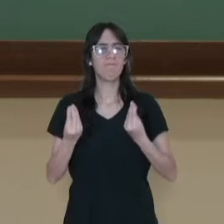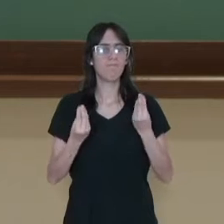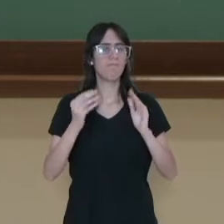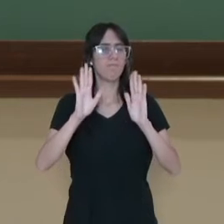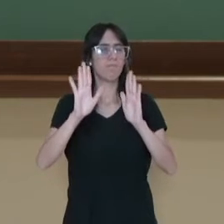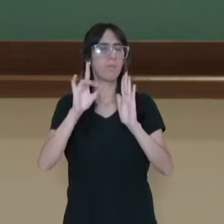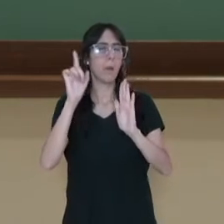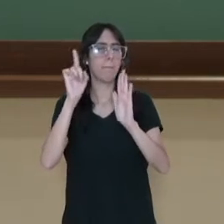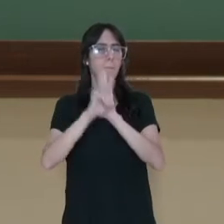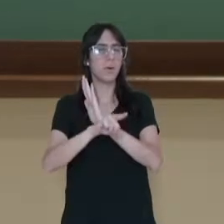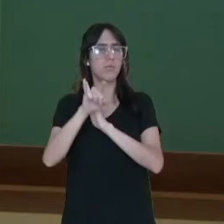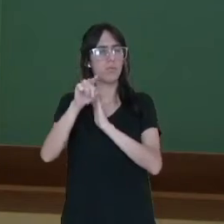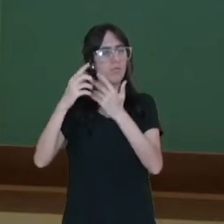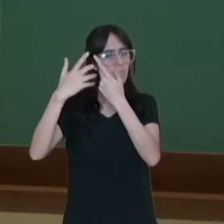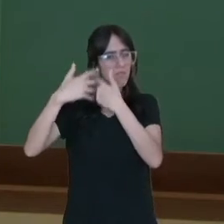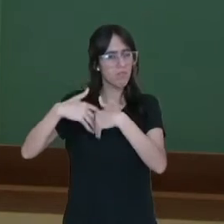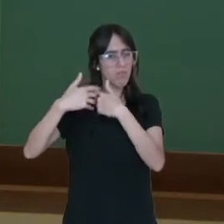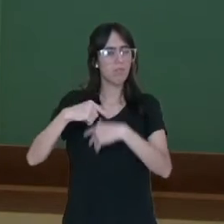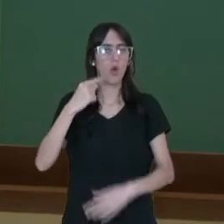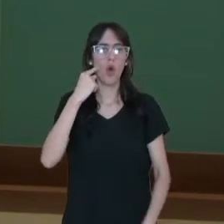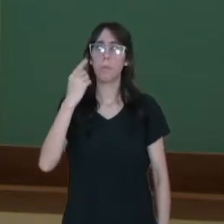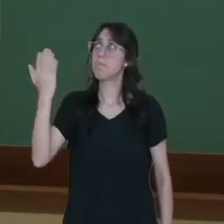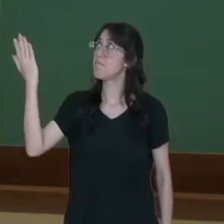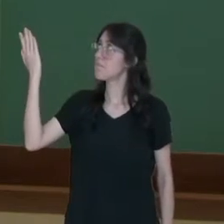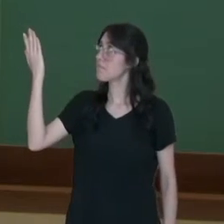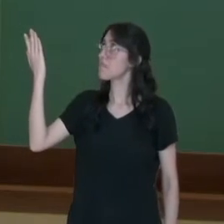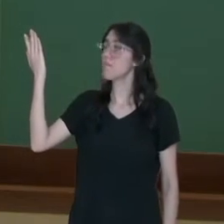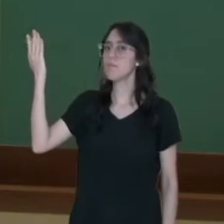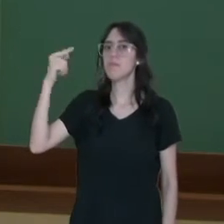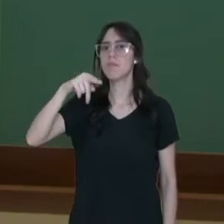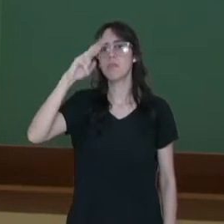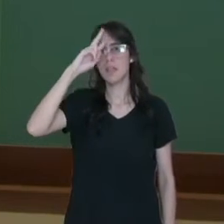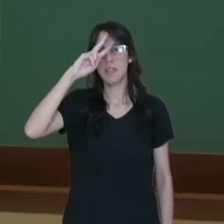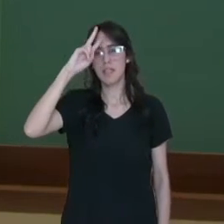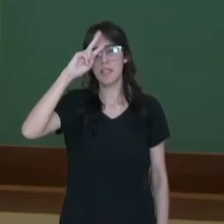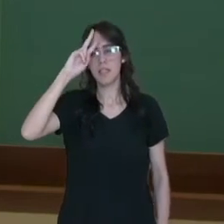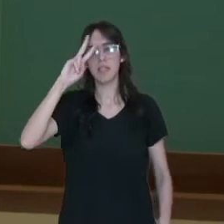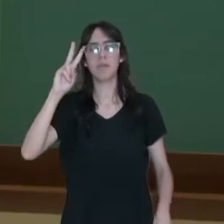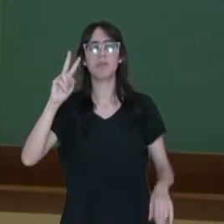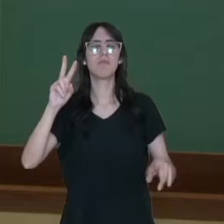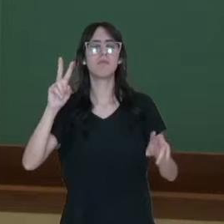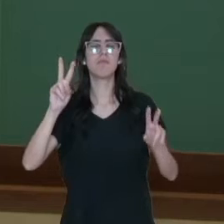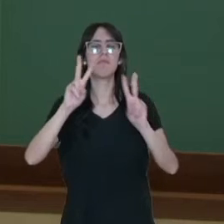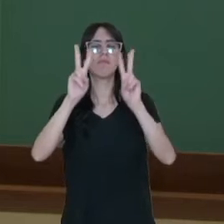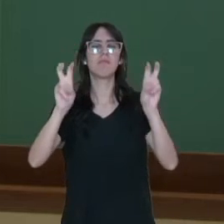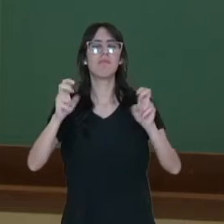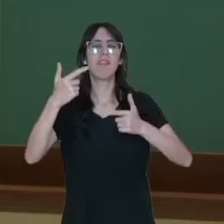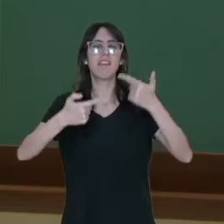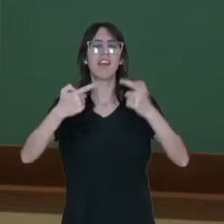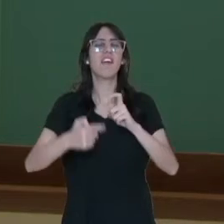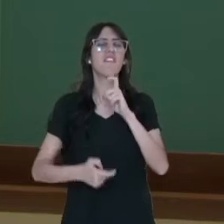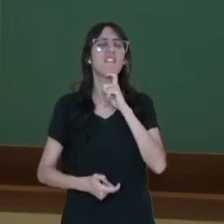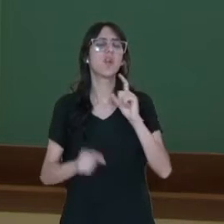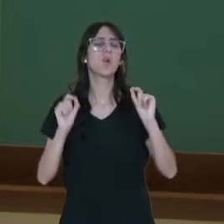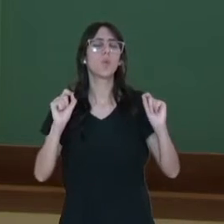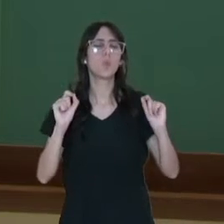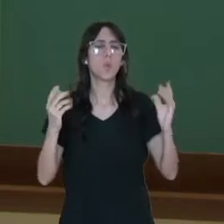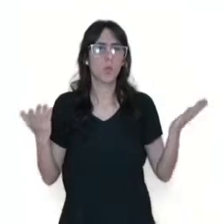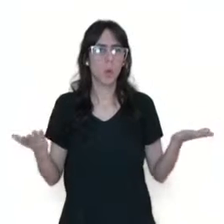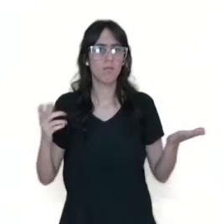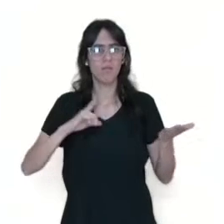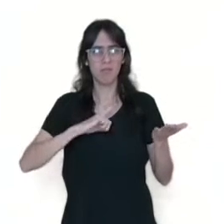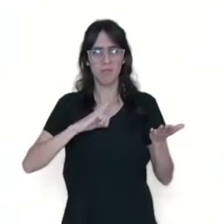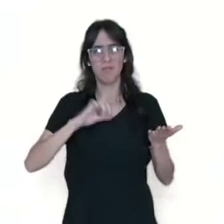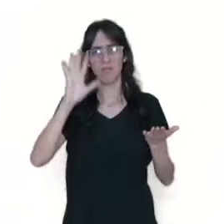te aquecer nesse momento. Você lembra o que sobre o tema Guerra Fria? E para te ajudar, esse